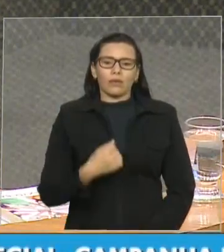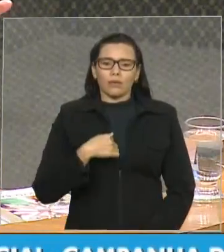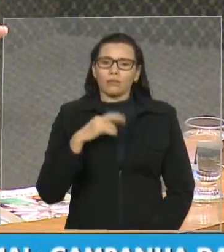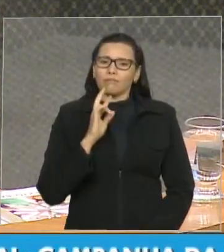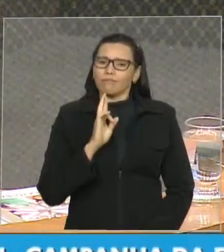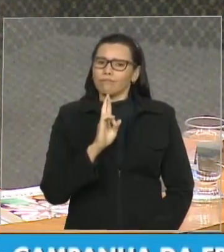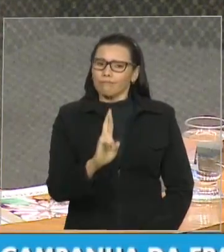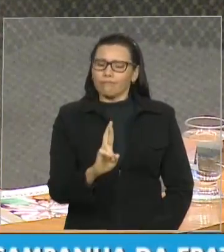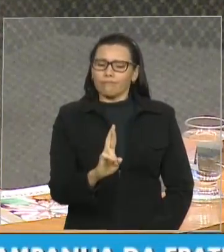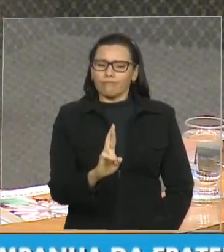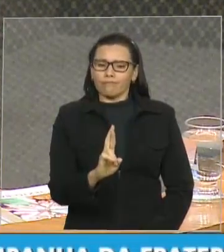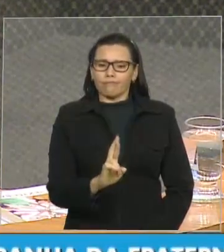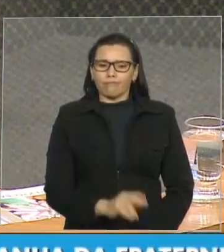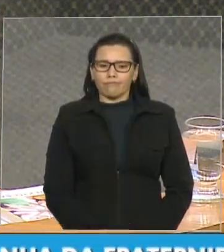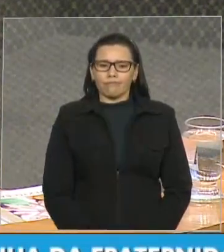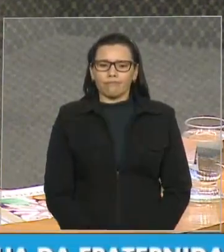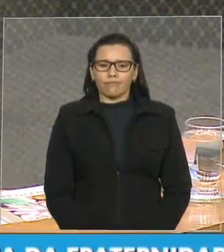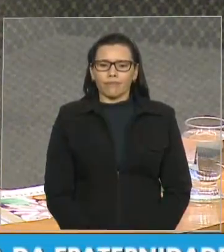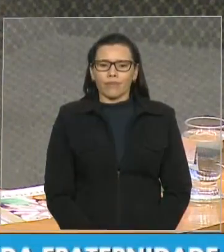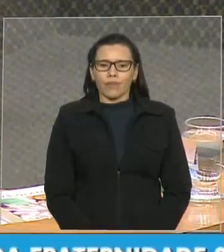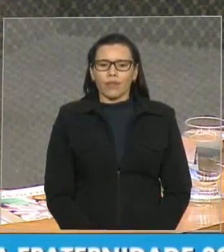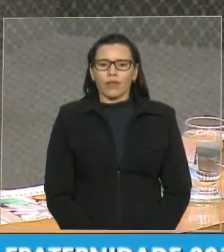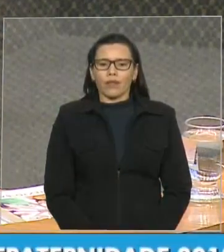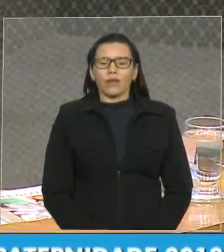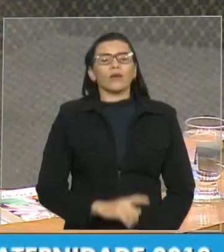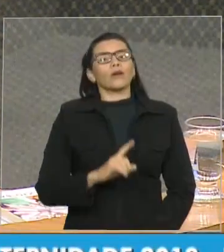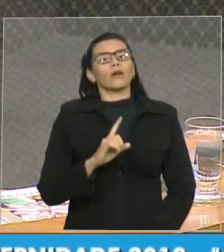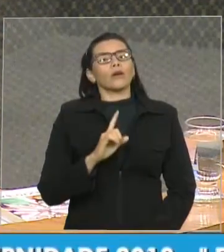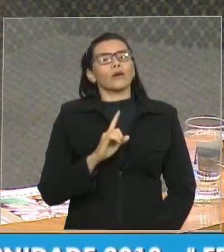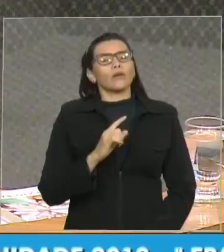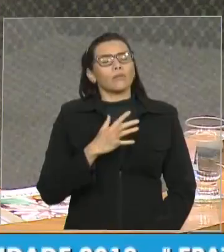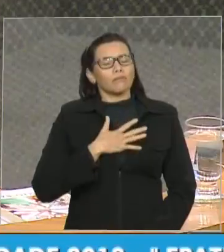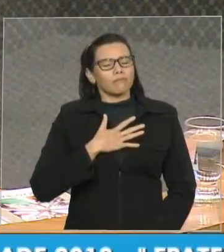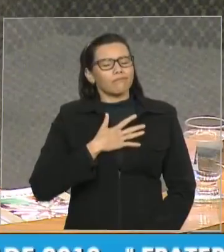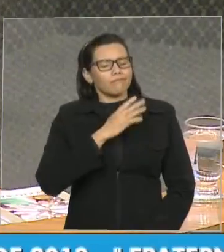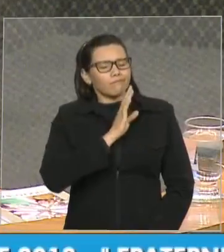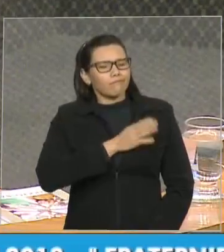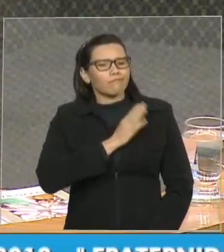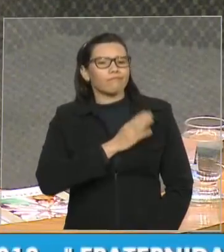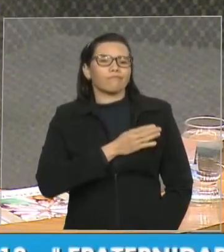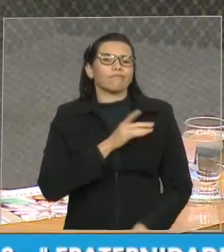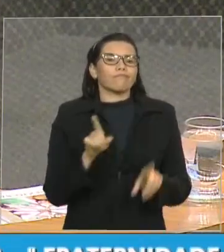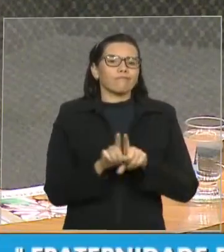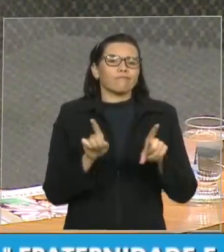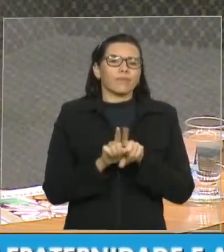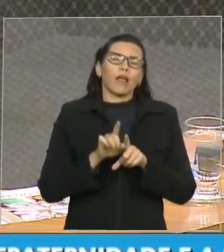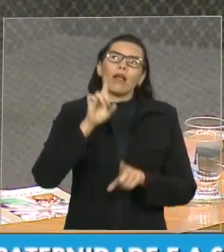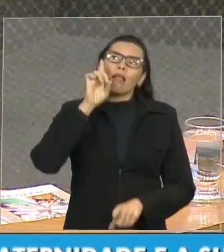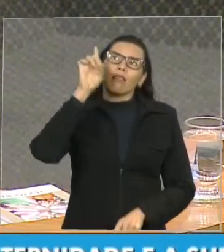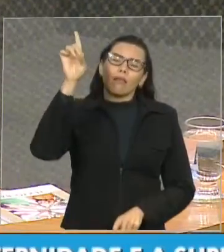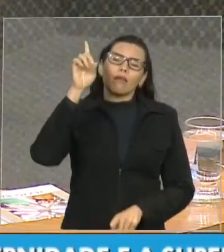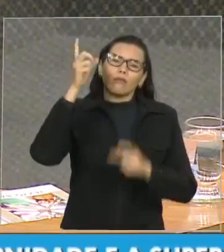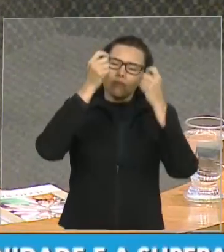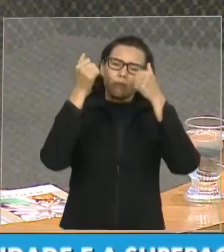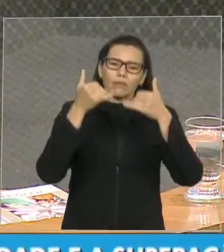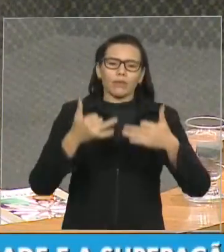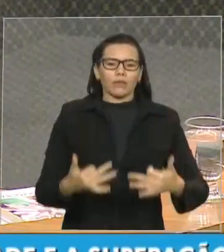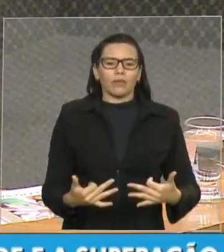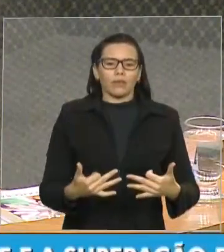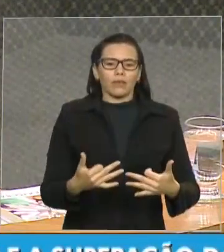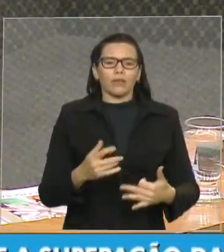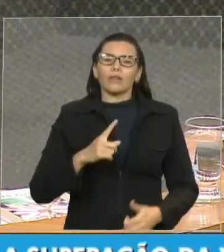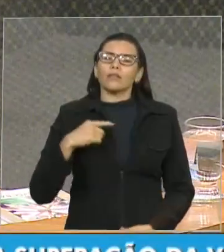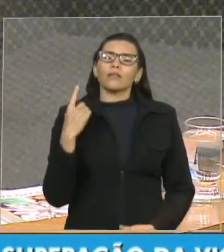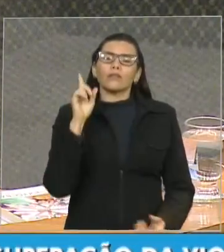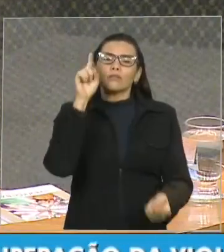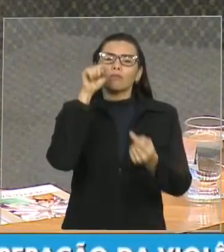no segredo do nosso coração e no segredo do mistério de Deus. O que eu quero, o que eu, nós